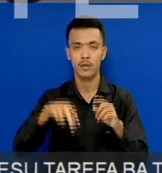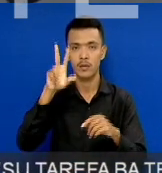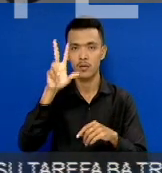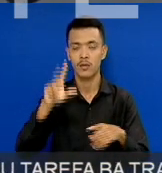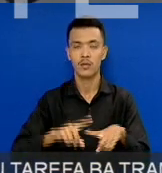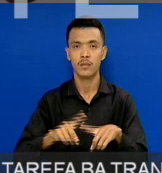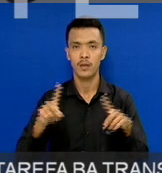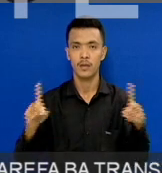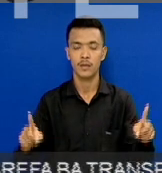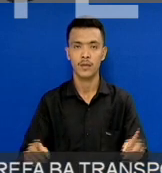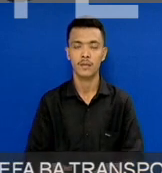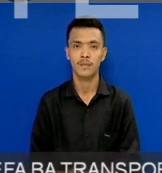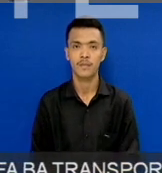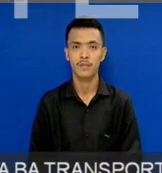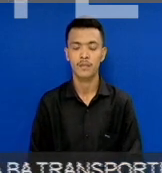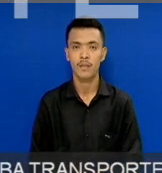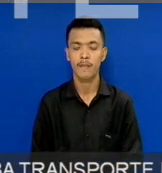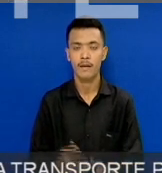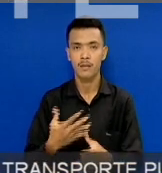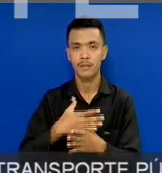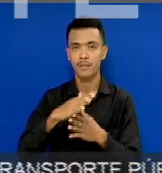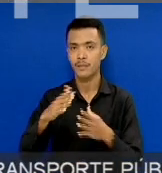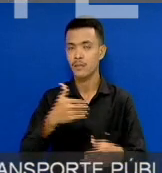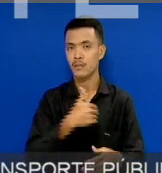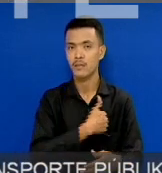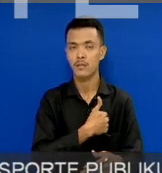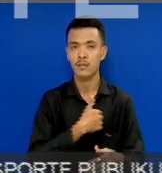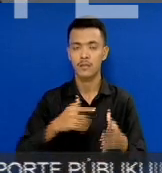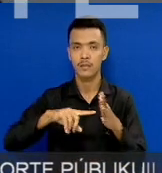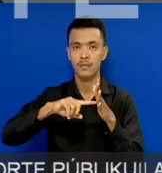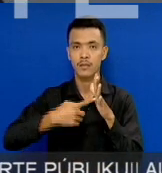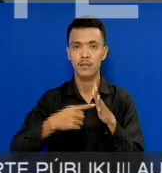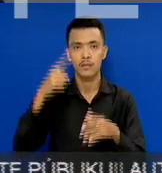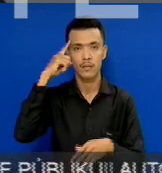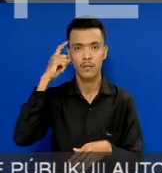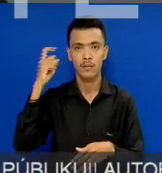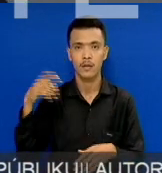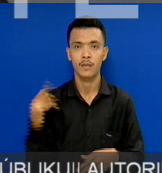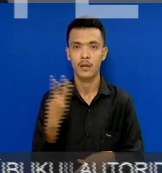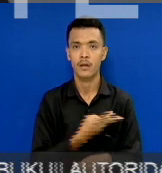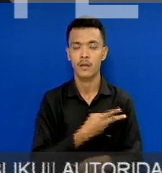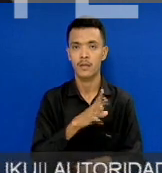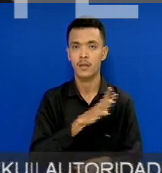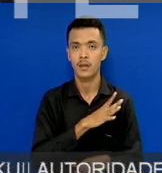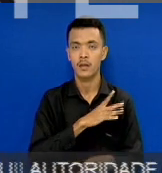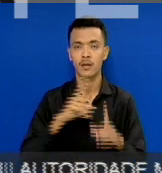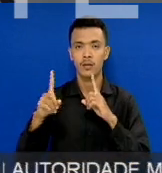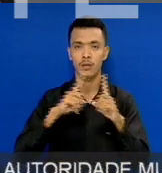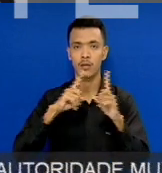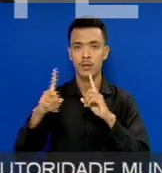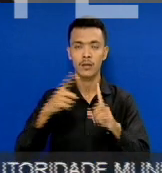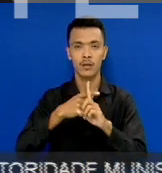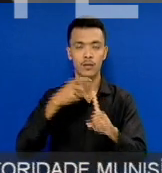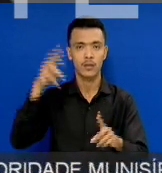bem, para fase de distribuição, a gente dá o rajo também, a gente tem coordenação com o MC.